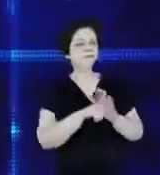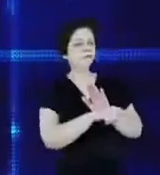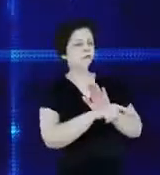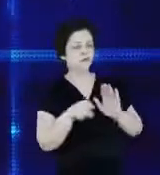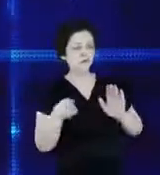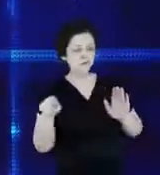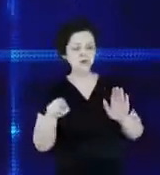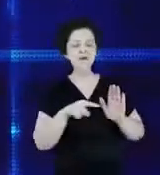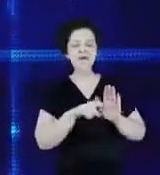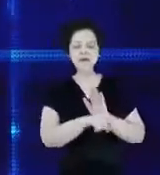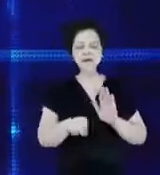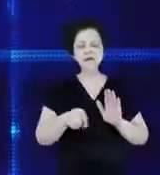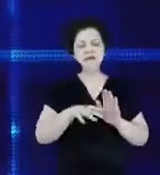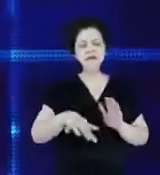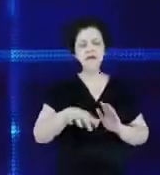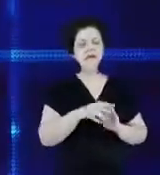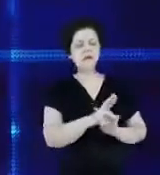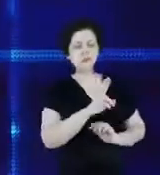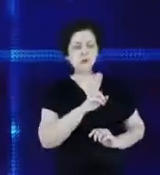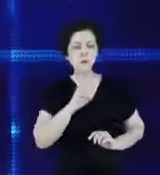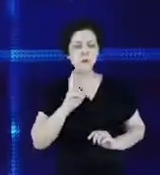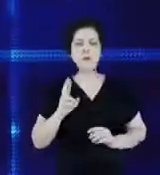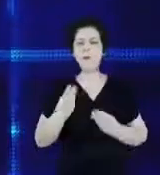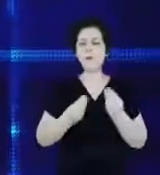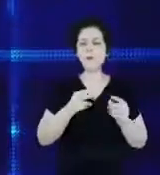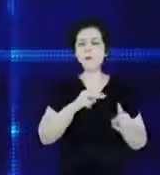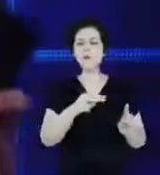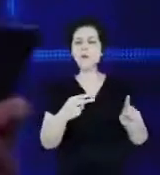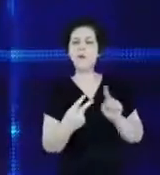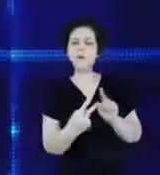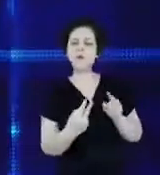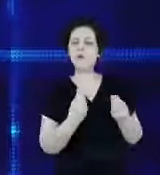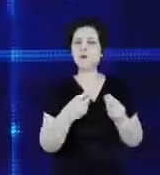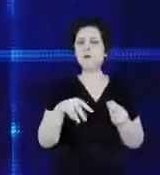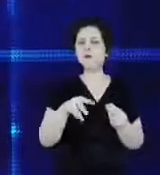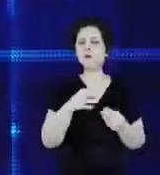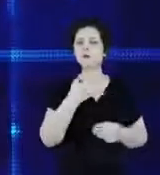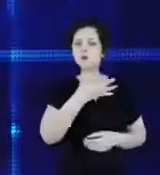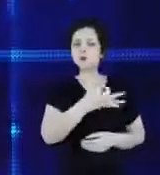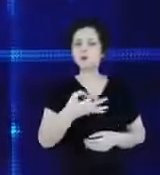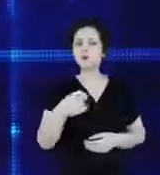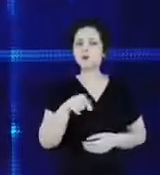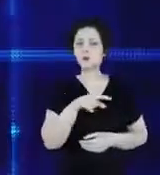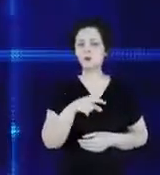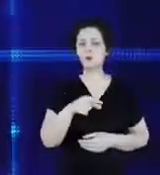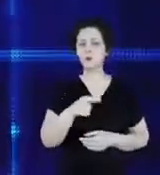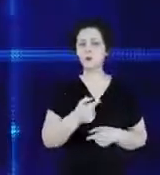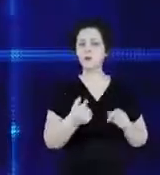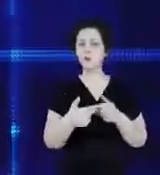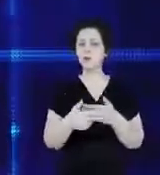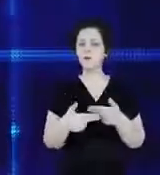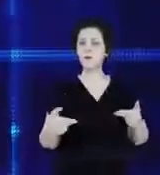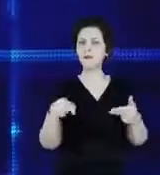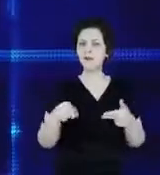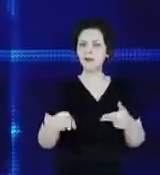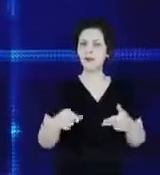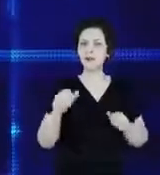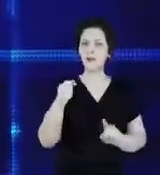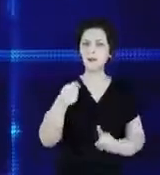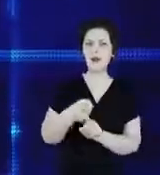vocês, que é uma visão de como que vocês veem esses benefícios e esses